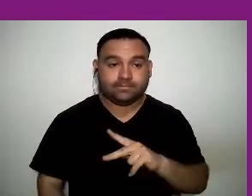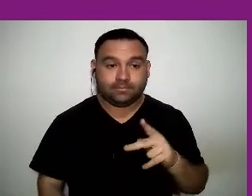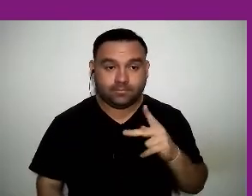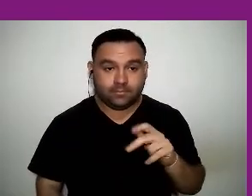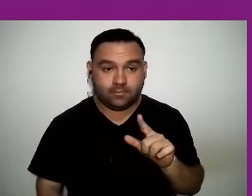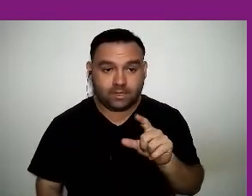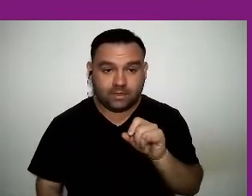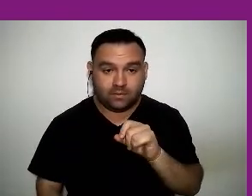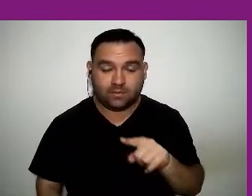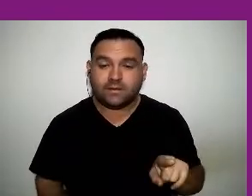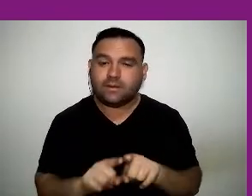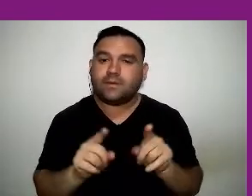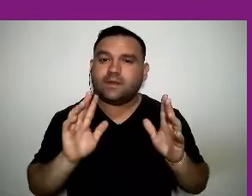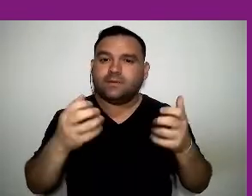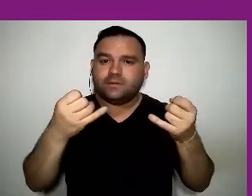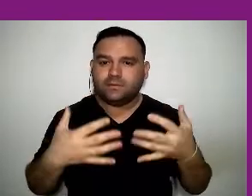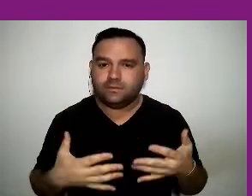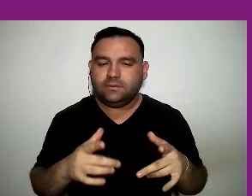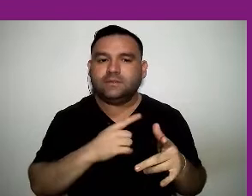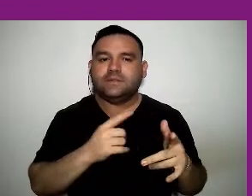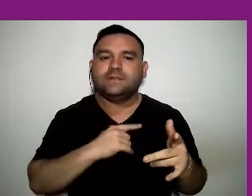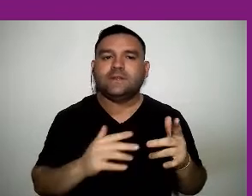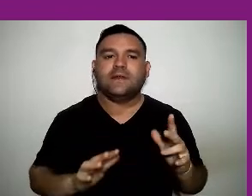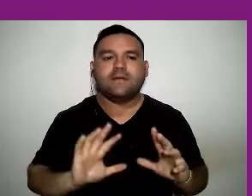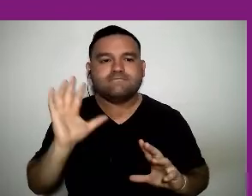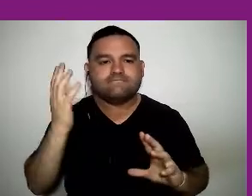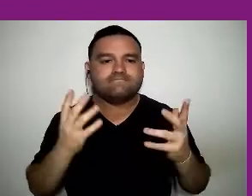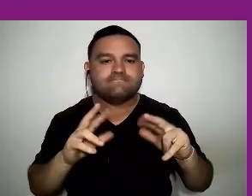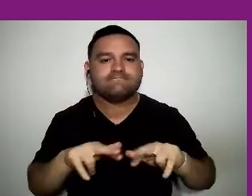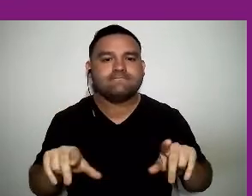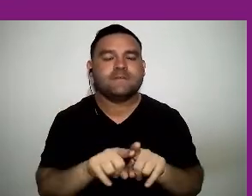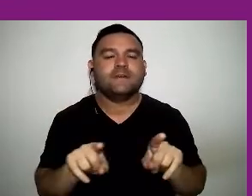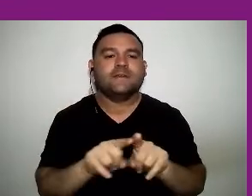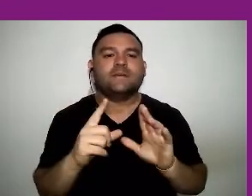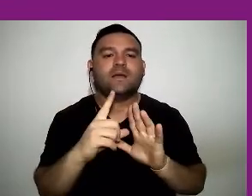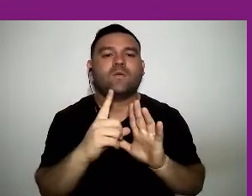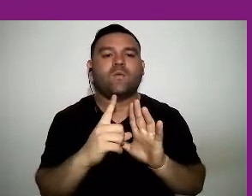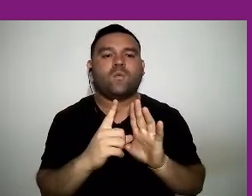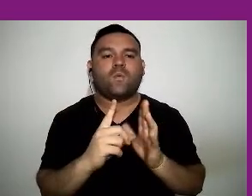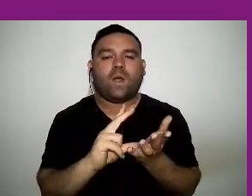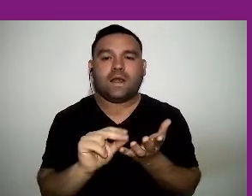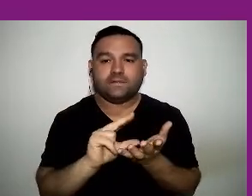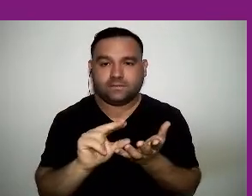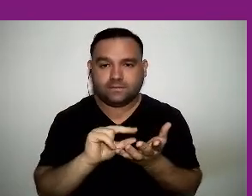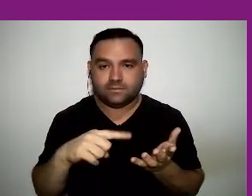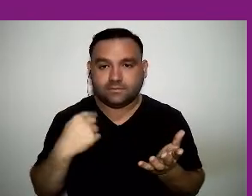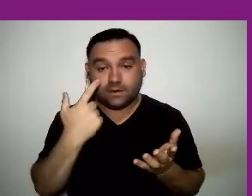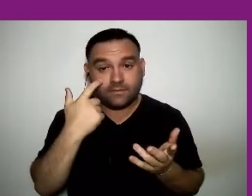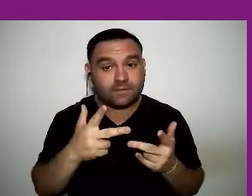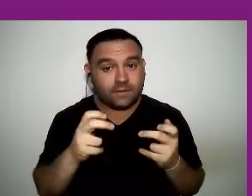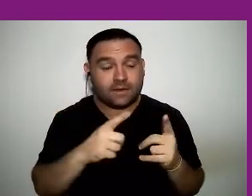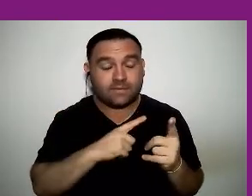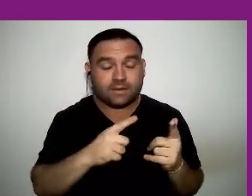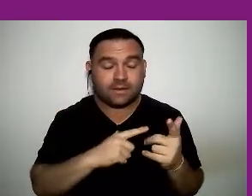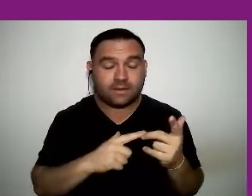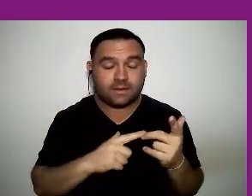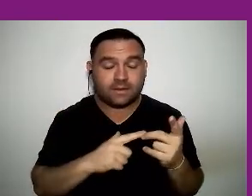Pelosi também já comentou acerca dos fenótipos. Nesse artigo, nós vimos que